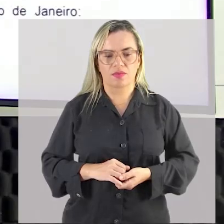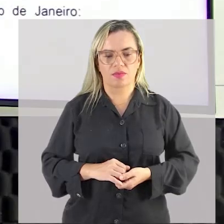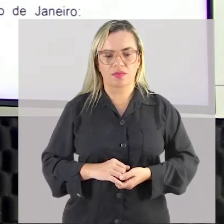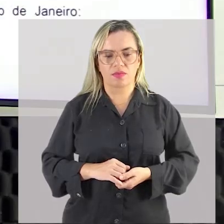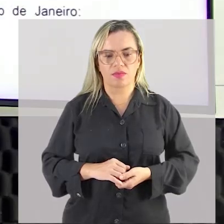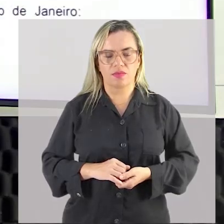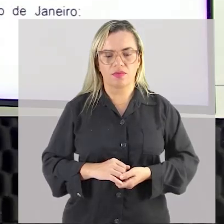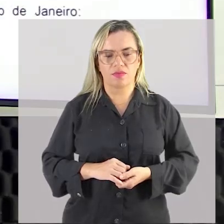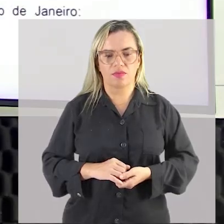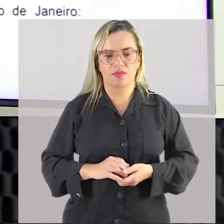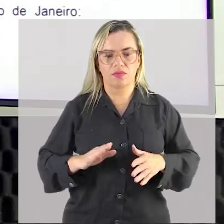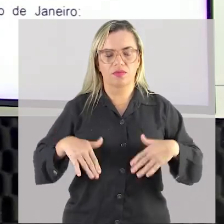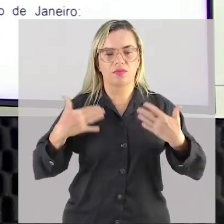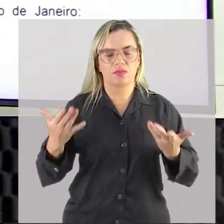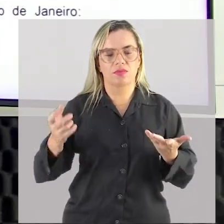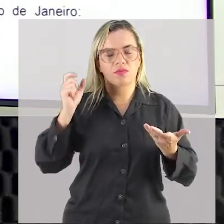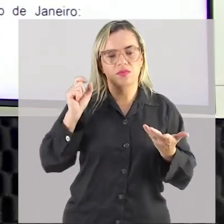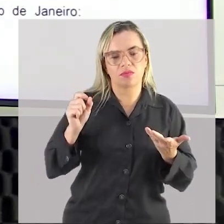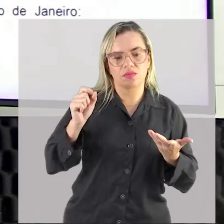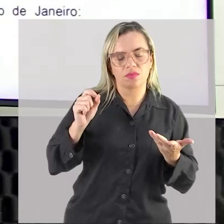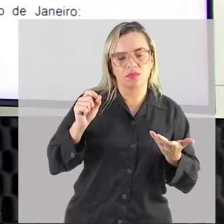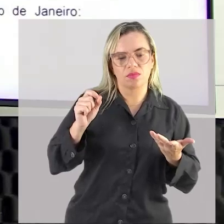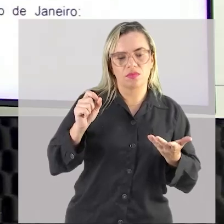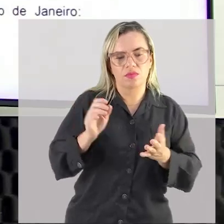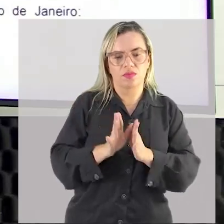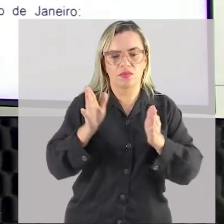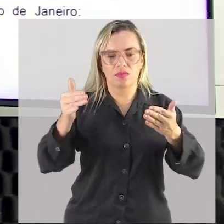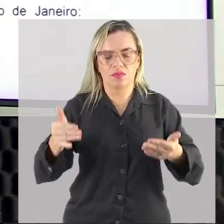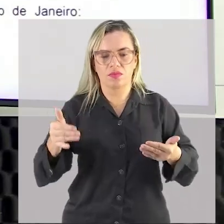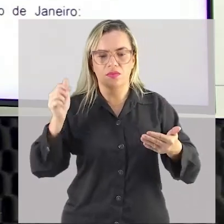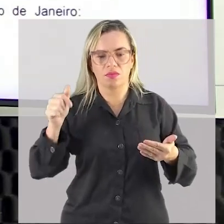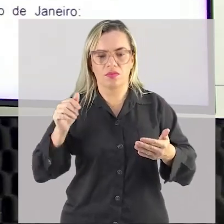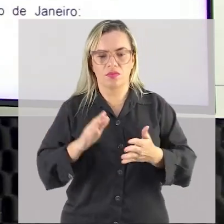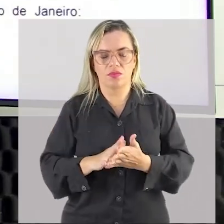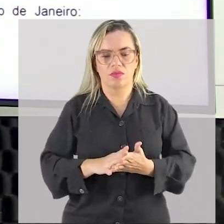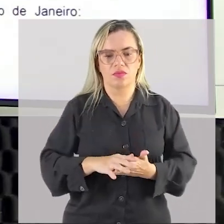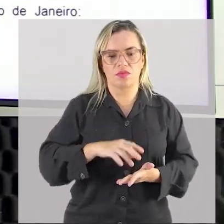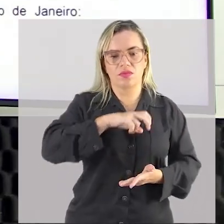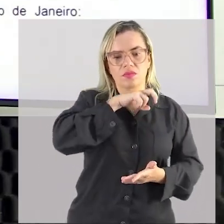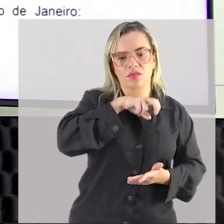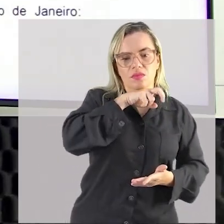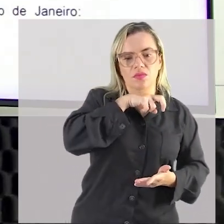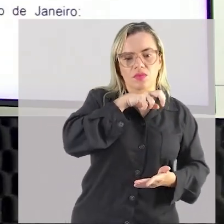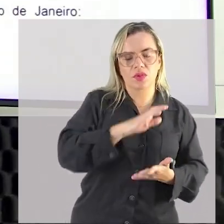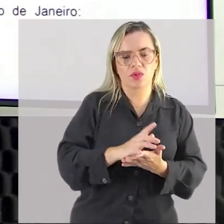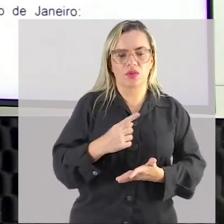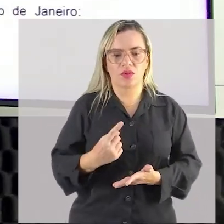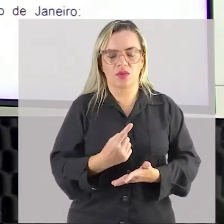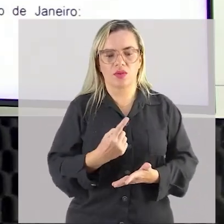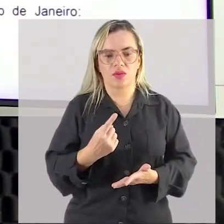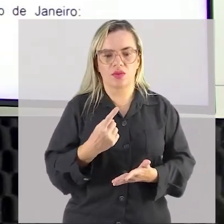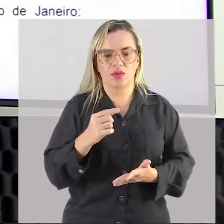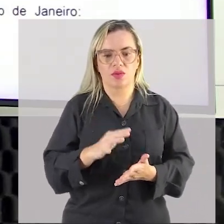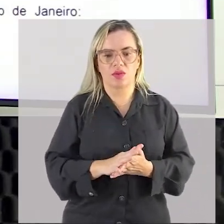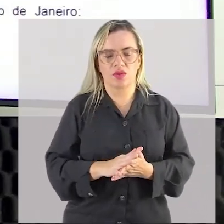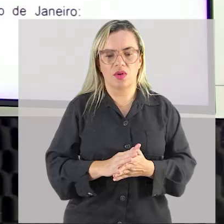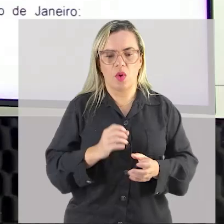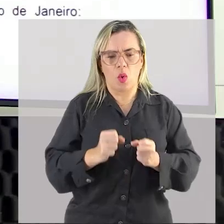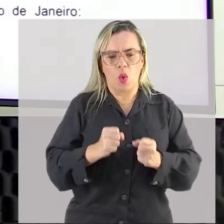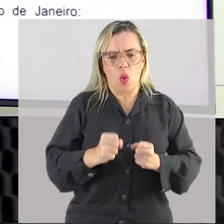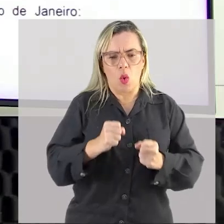econômica Então observa que a cobra uma das cobras ela vem